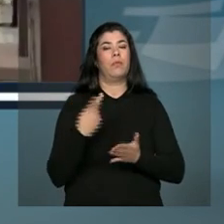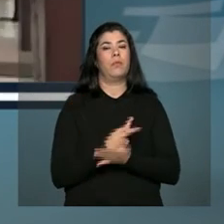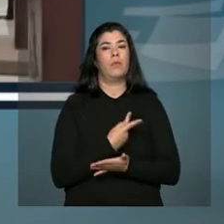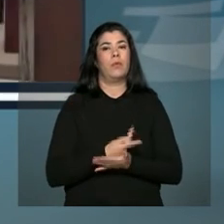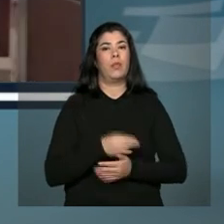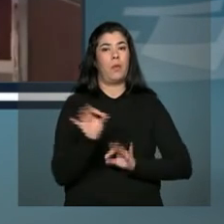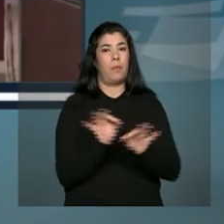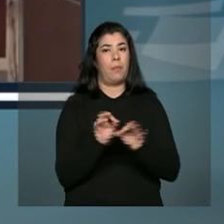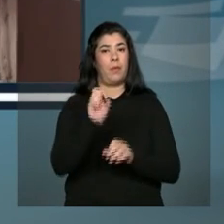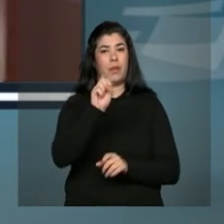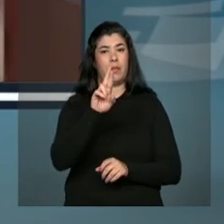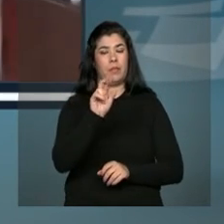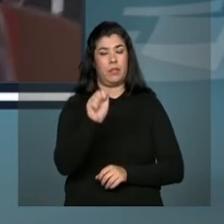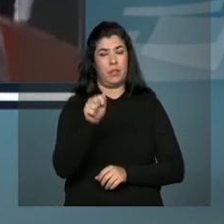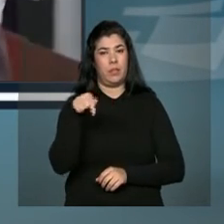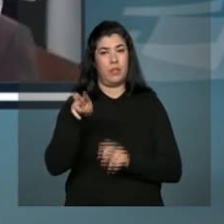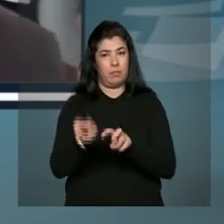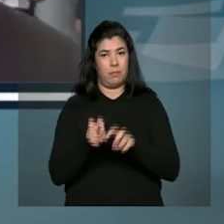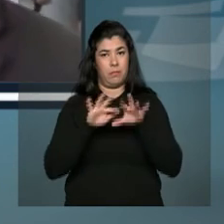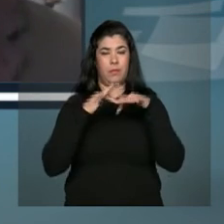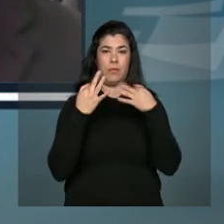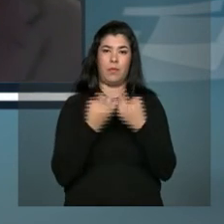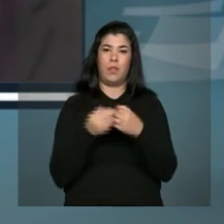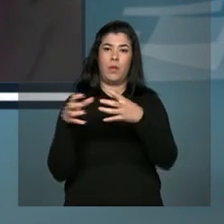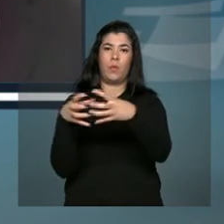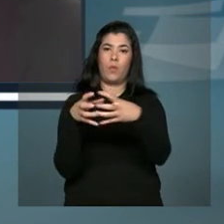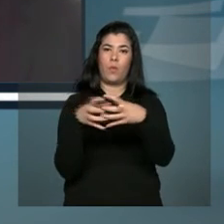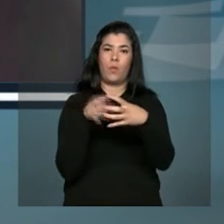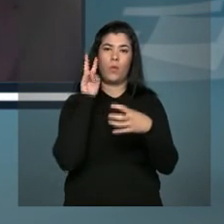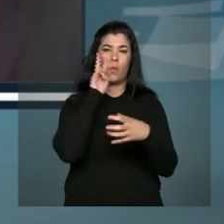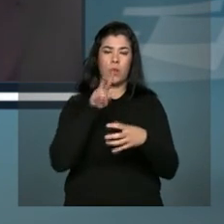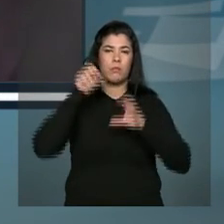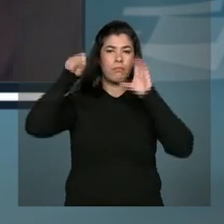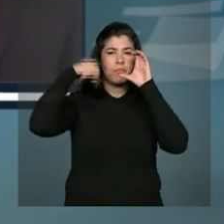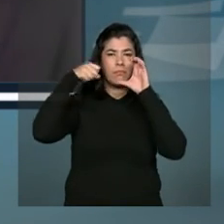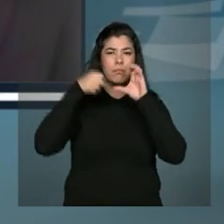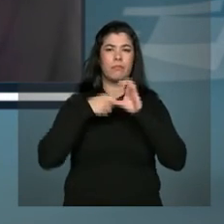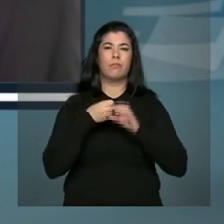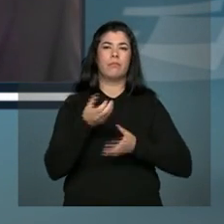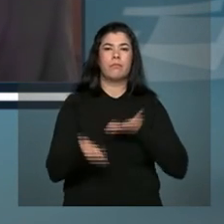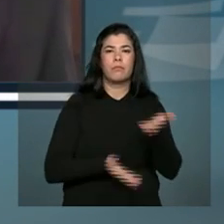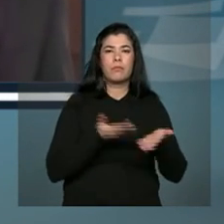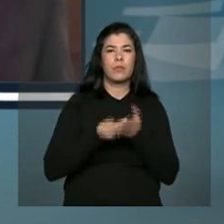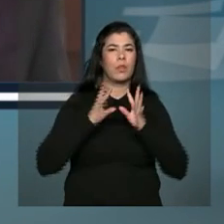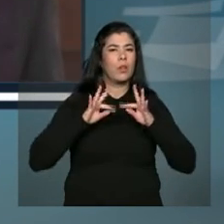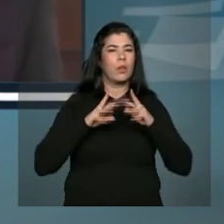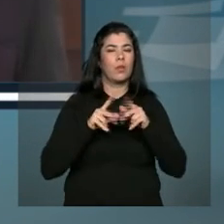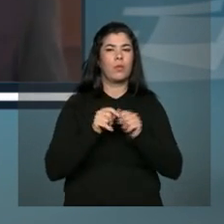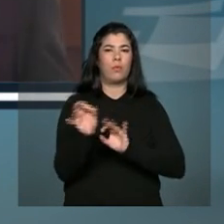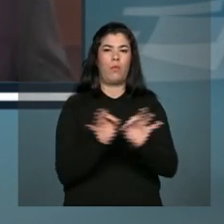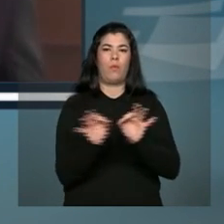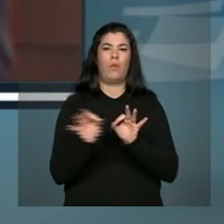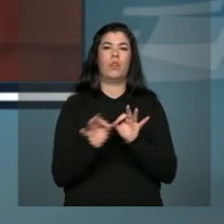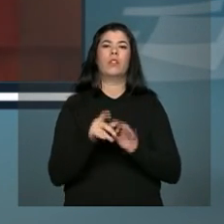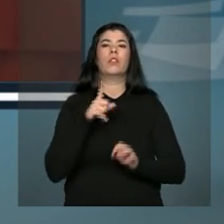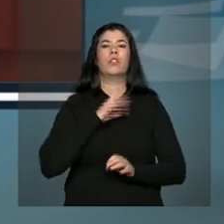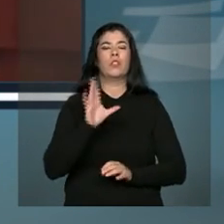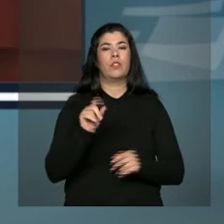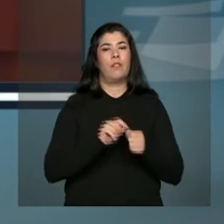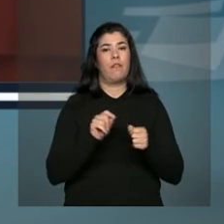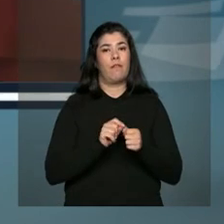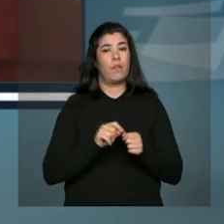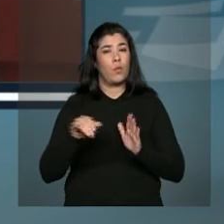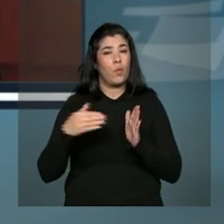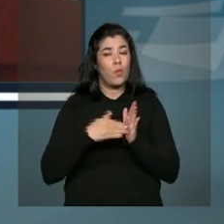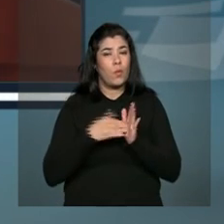Plano Safra da Agricultura Familiar. Aqui as equipes de cerimonial, de imprensa e todos os envolvidos com a produção do evento estão fazendo os